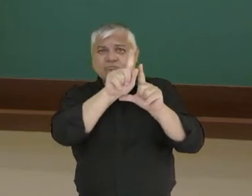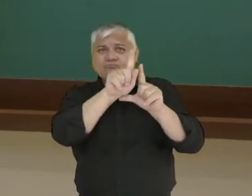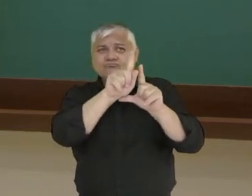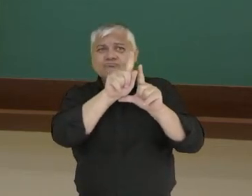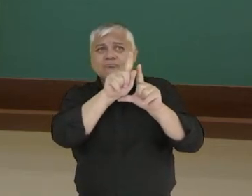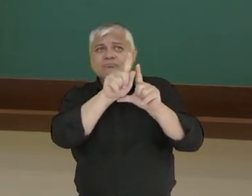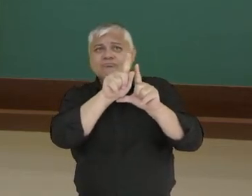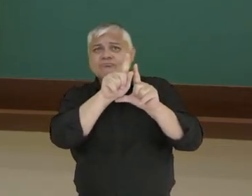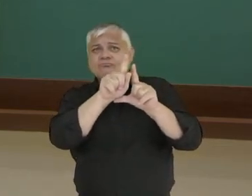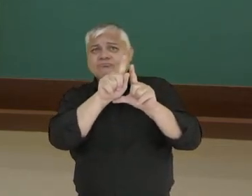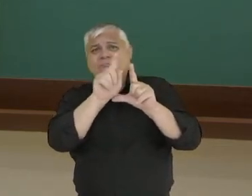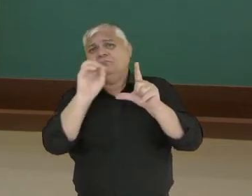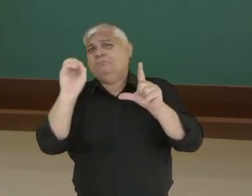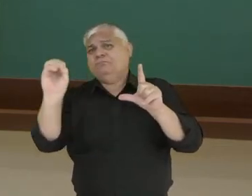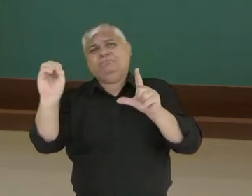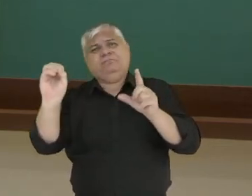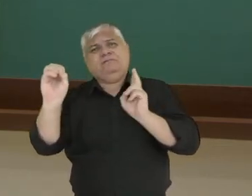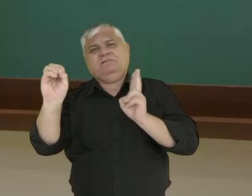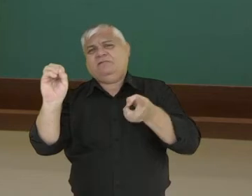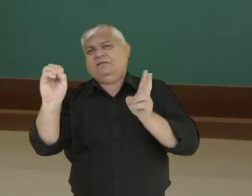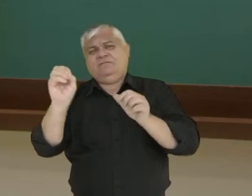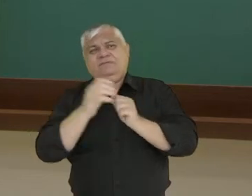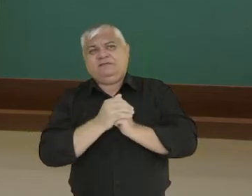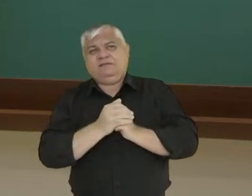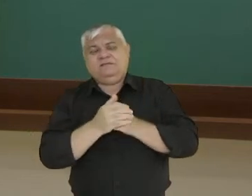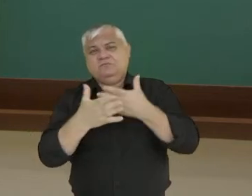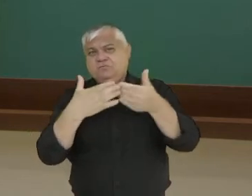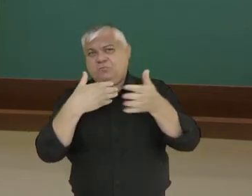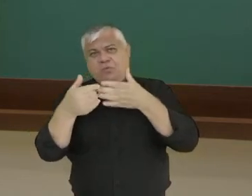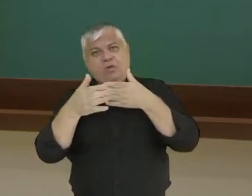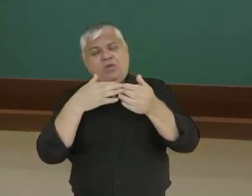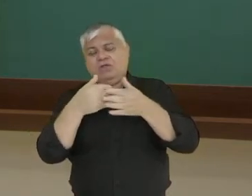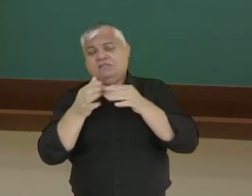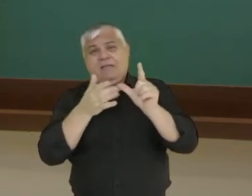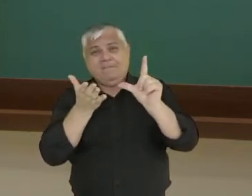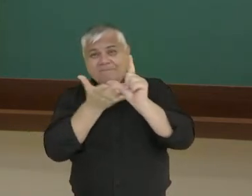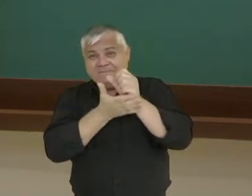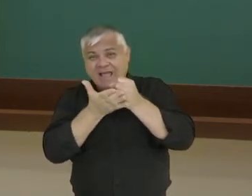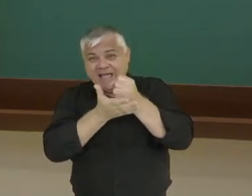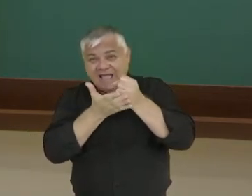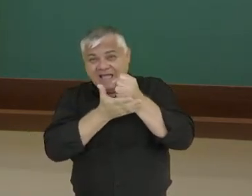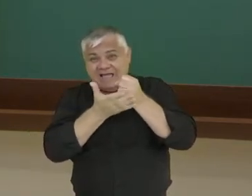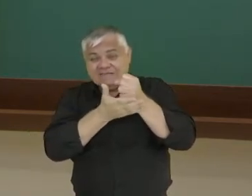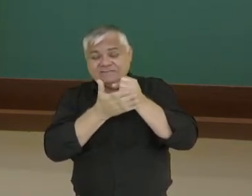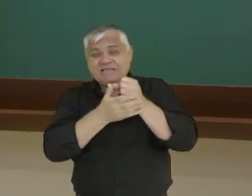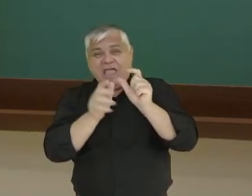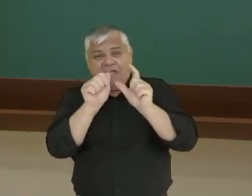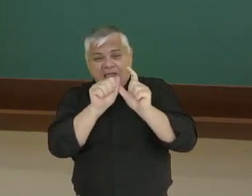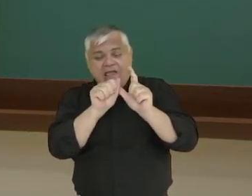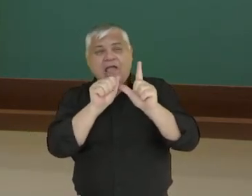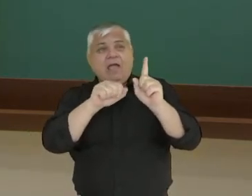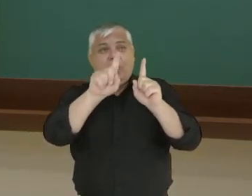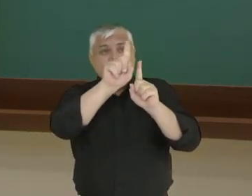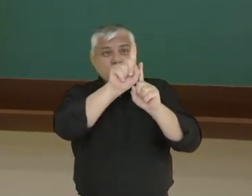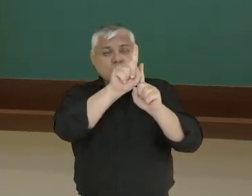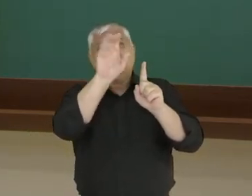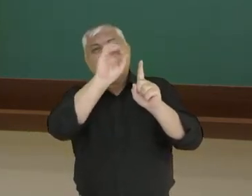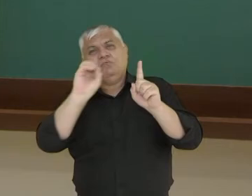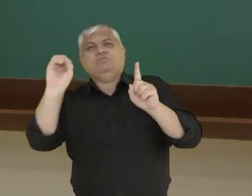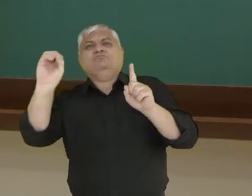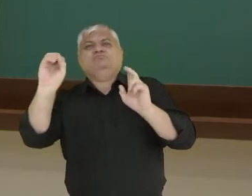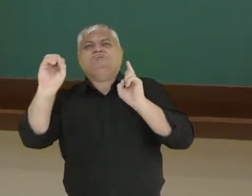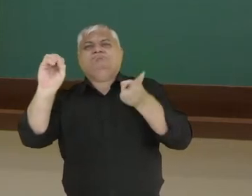é a base, o valor do logaritmo é 0. Então, 0 sobre log de N na base A. Ou seja,